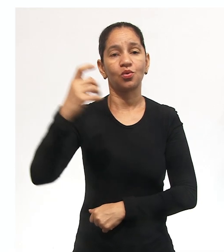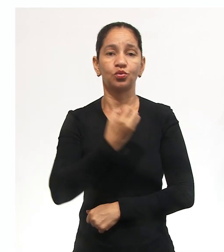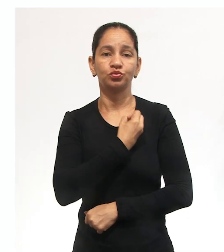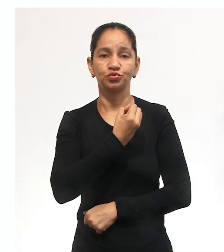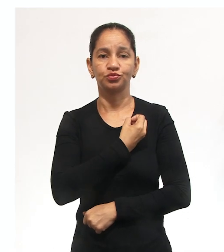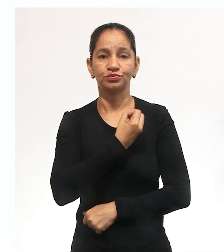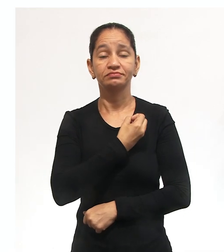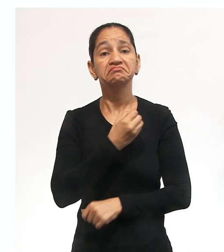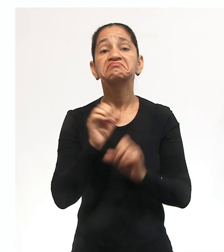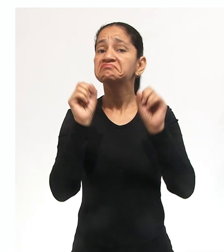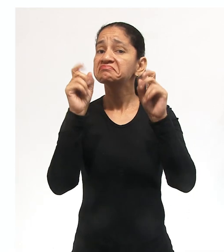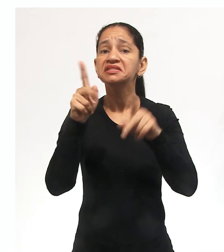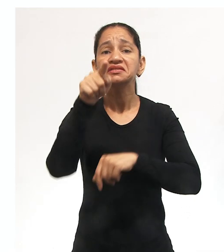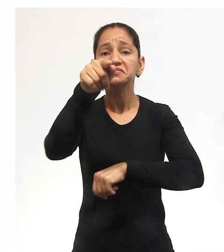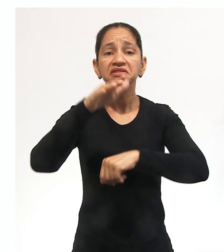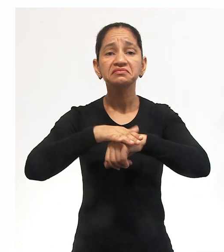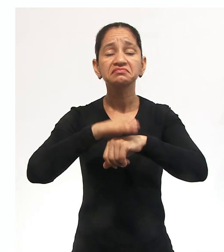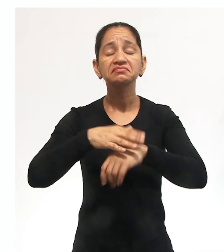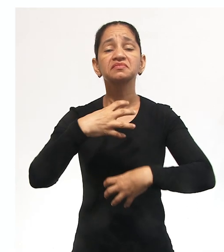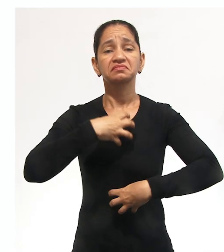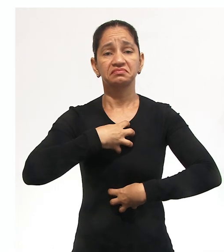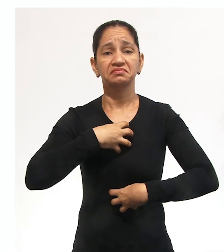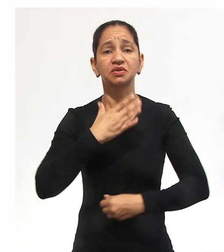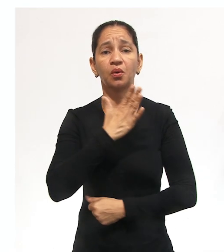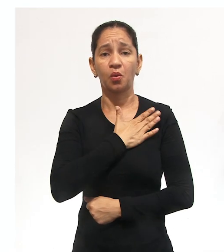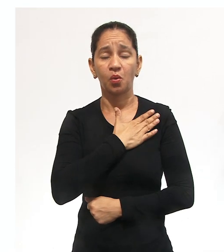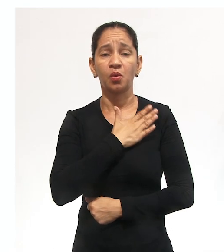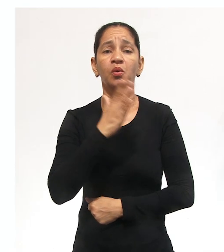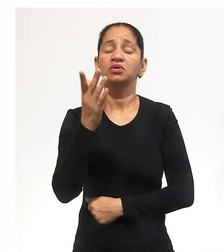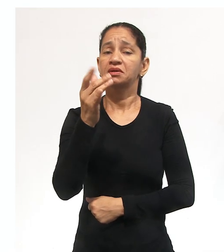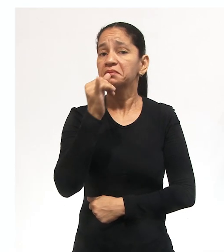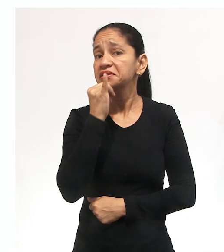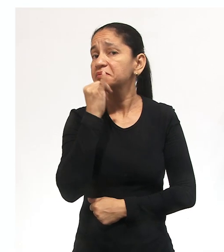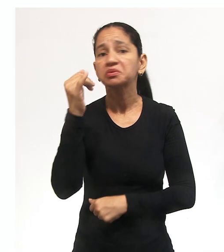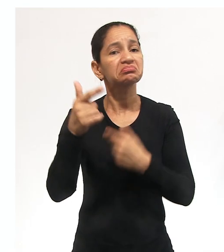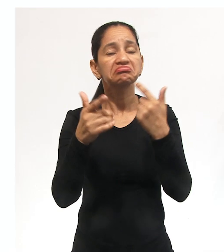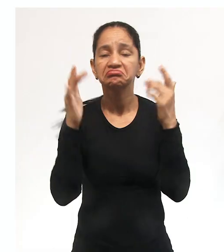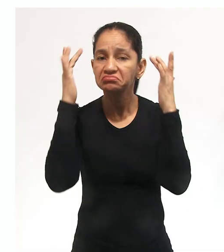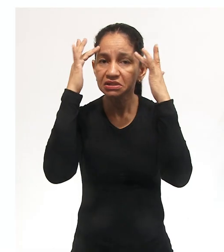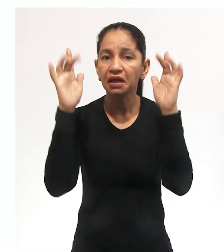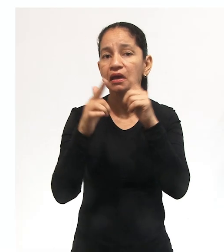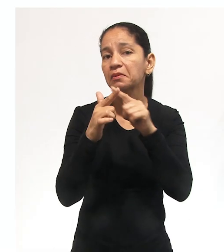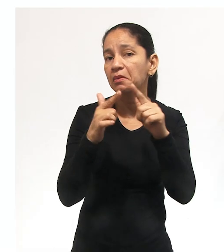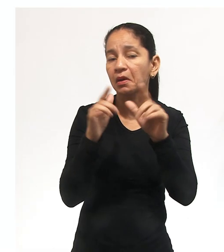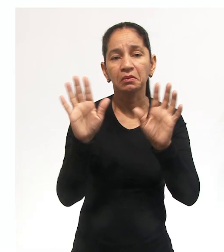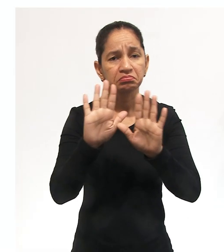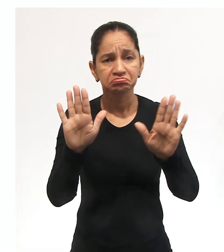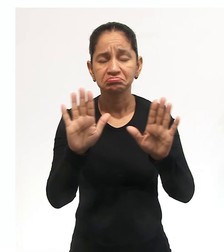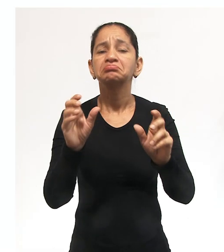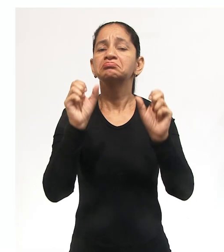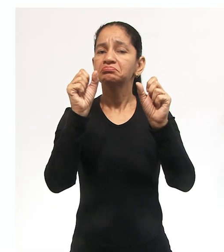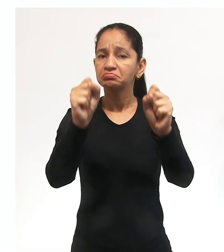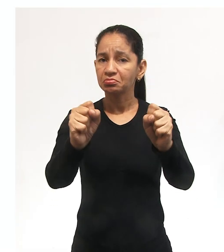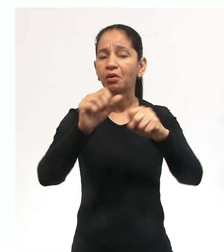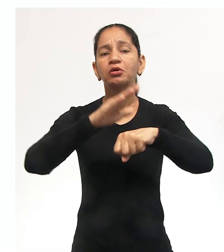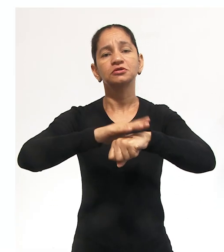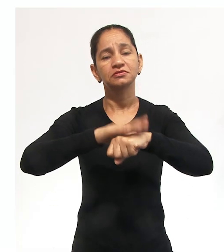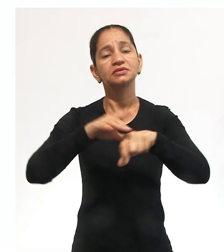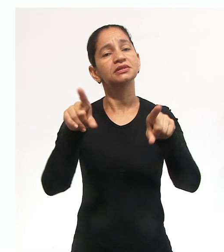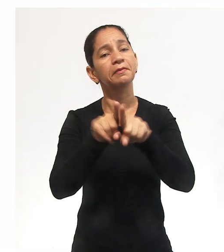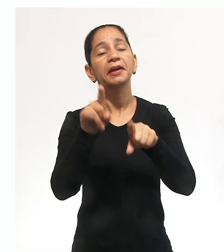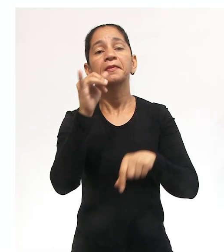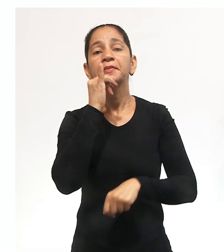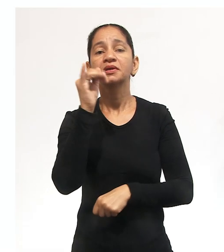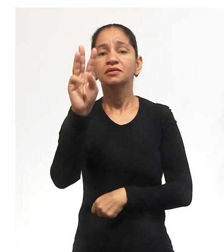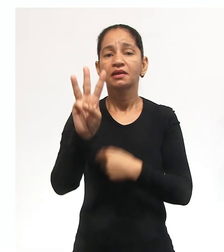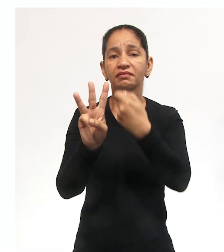você não tem problema com números decimais, pode fazer a mudança, né? Então, a gente vai ter um trimestre, vai ser